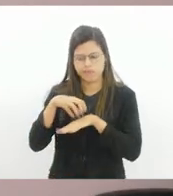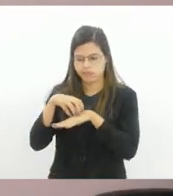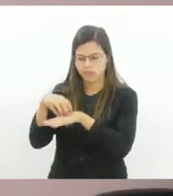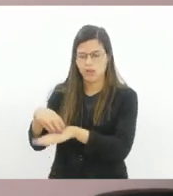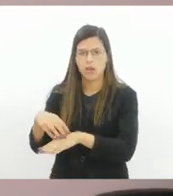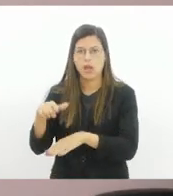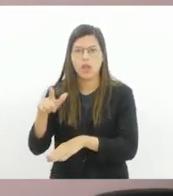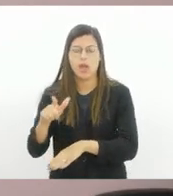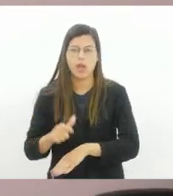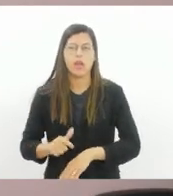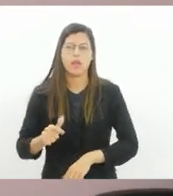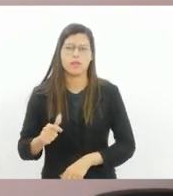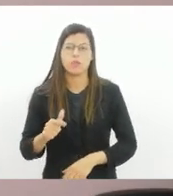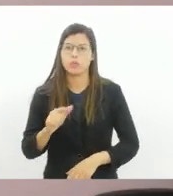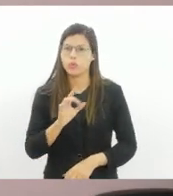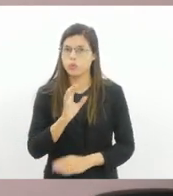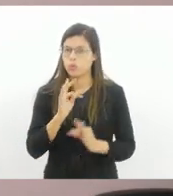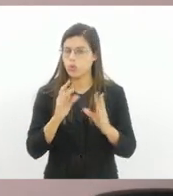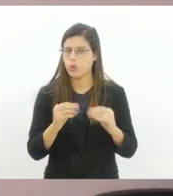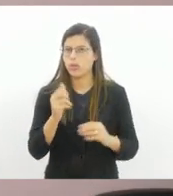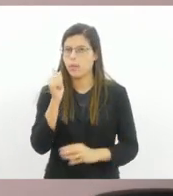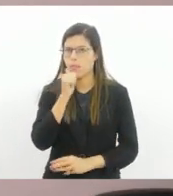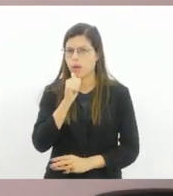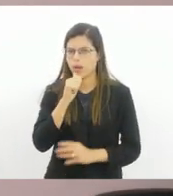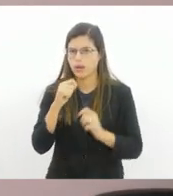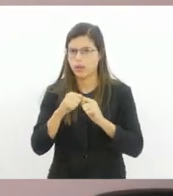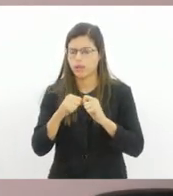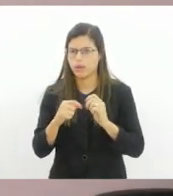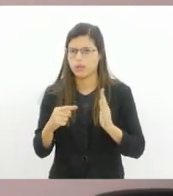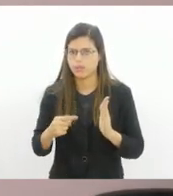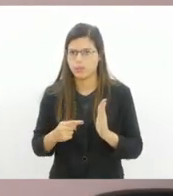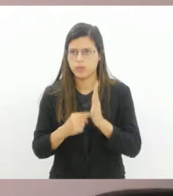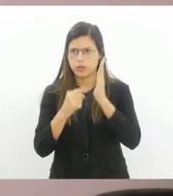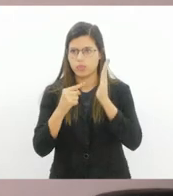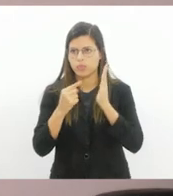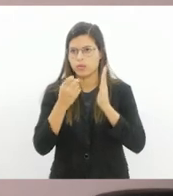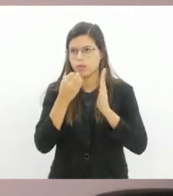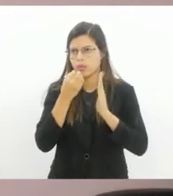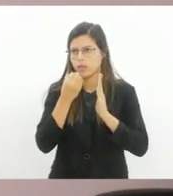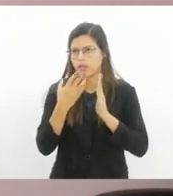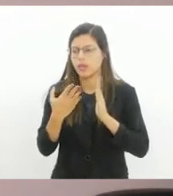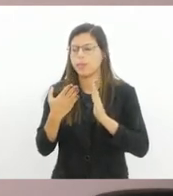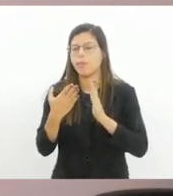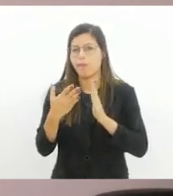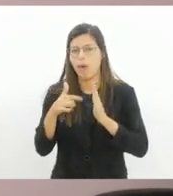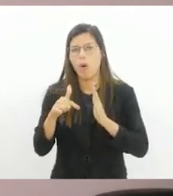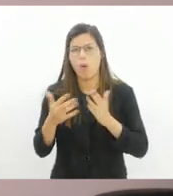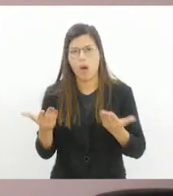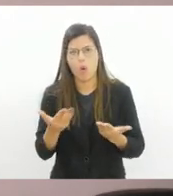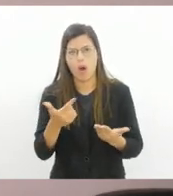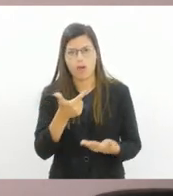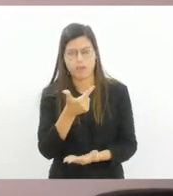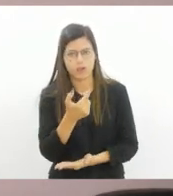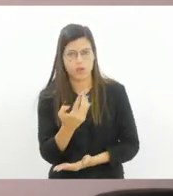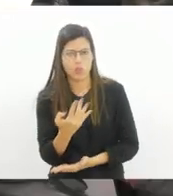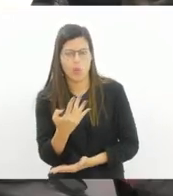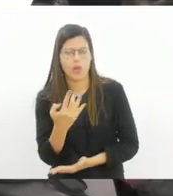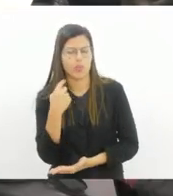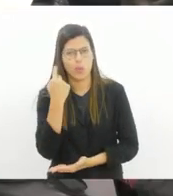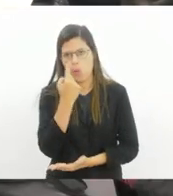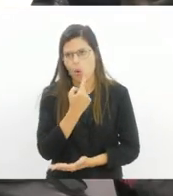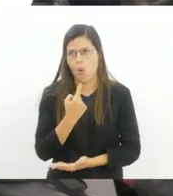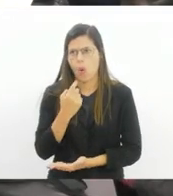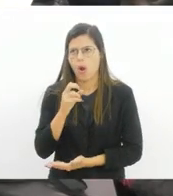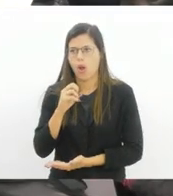imperativo. Qualquer mulher que chegue a fazer uma denúncia, e que bom que chegam agora com 24 horas ou com um